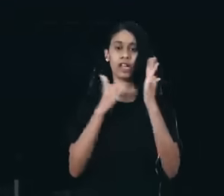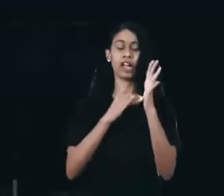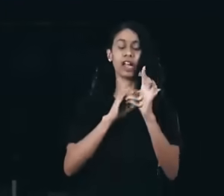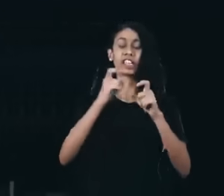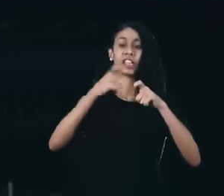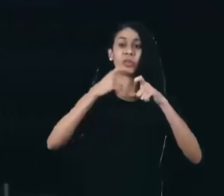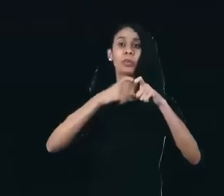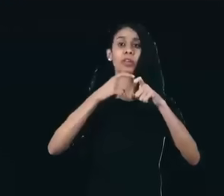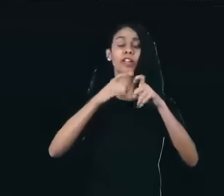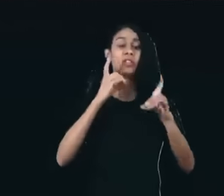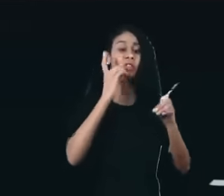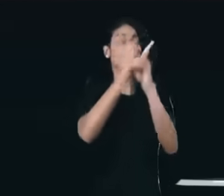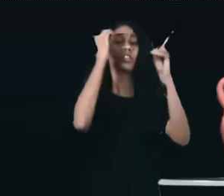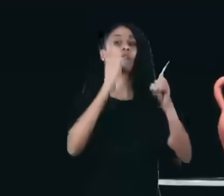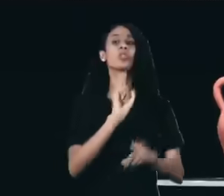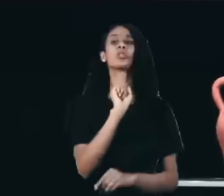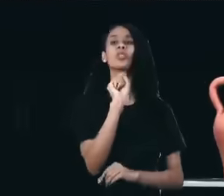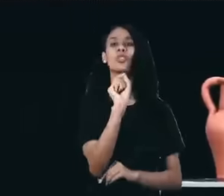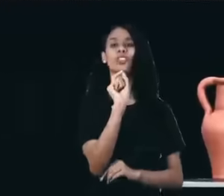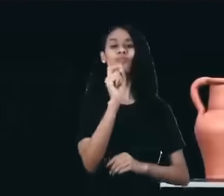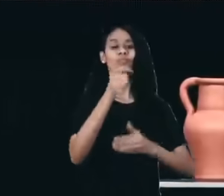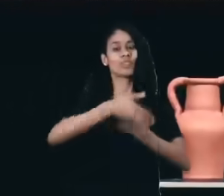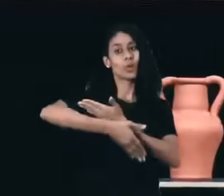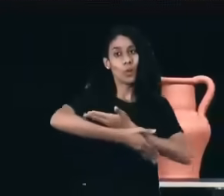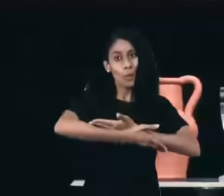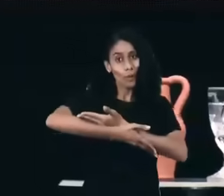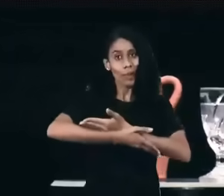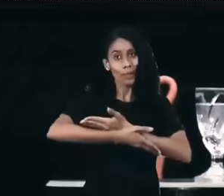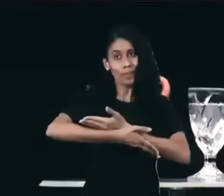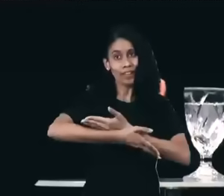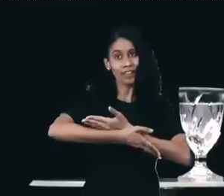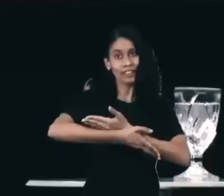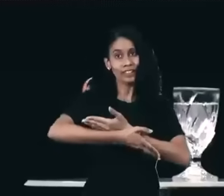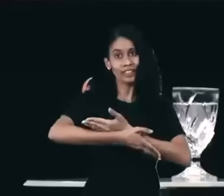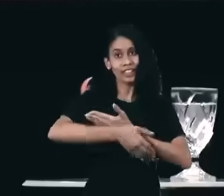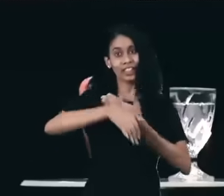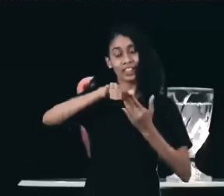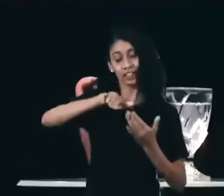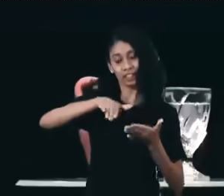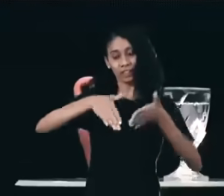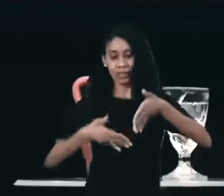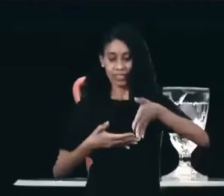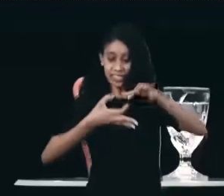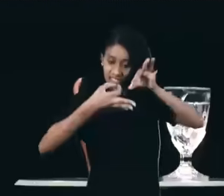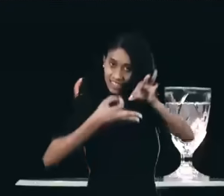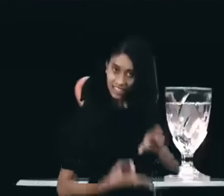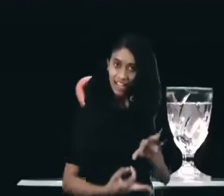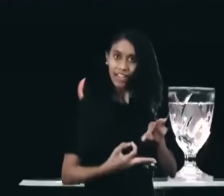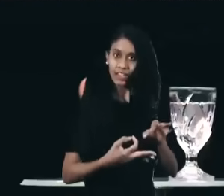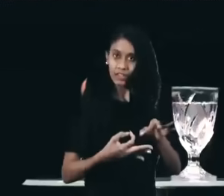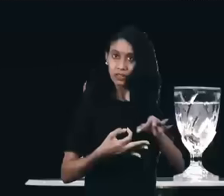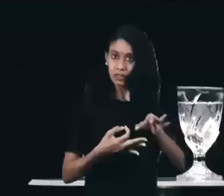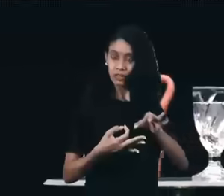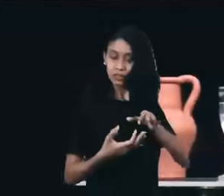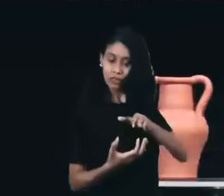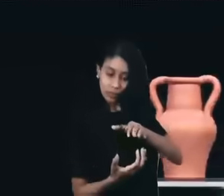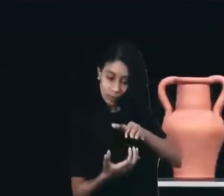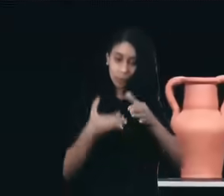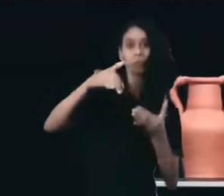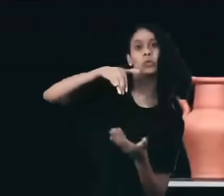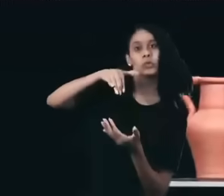médicos descobriram, infelizmente, que a criança que estava na posição certa para nascer saiu da sua